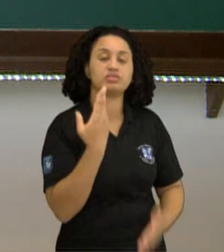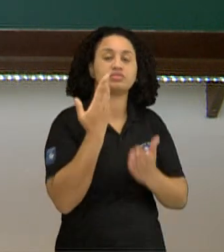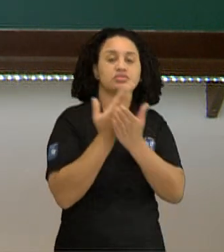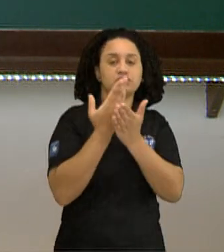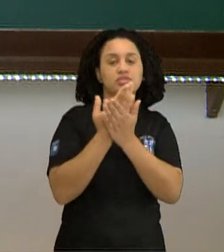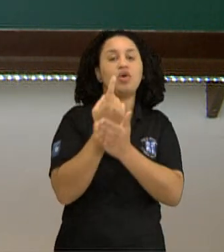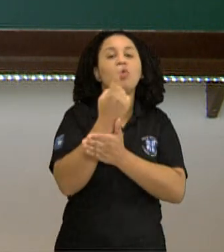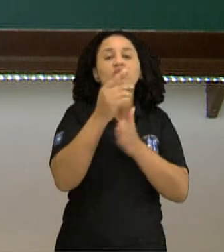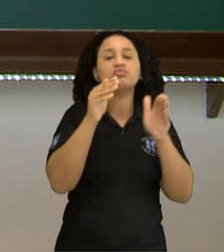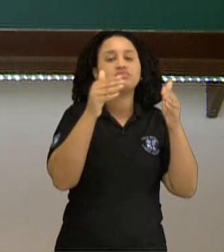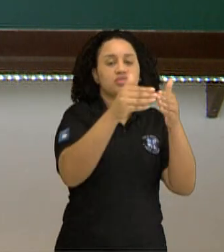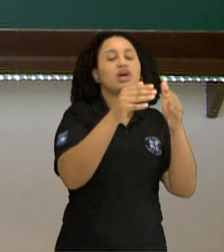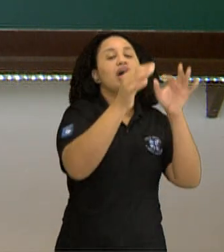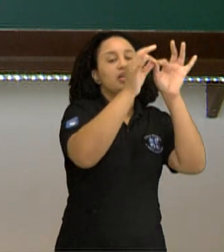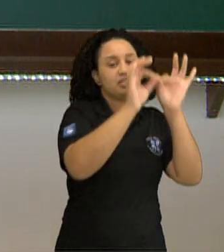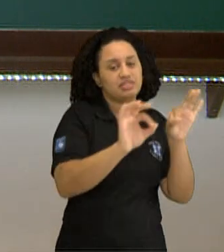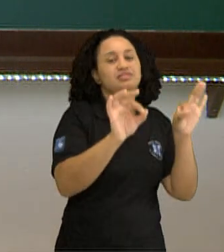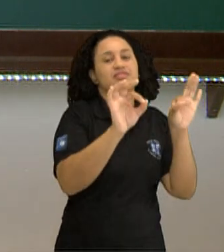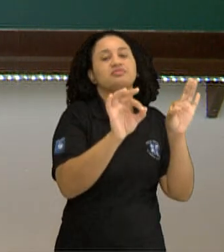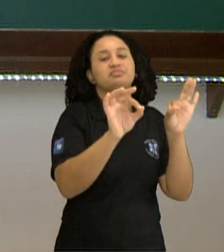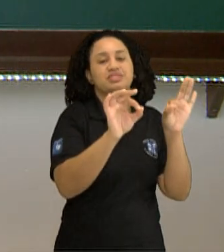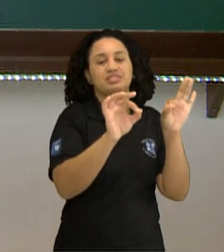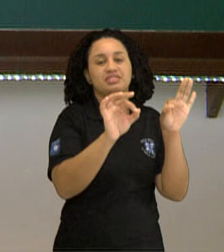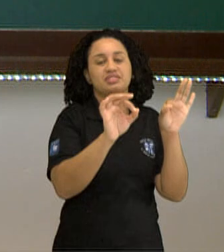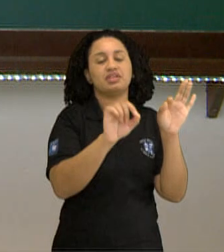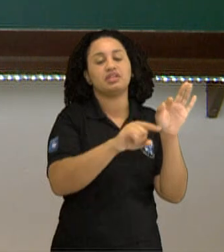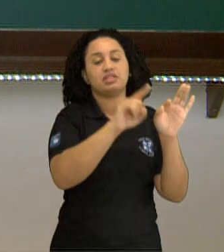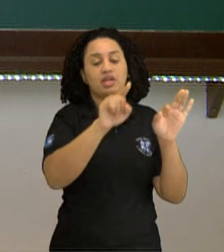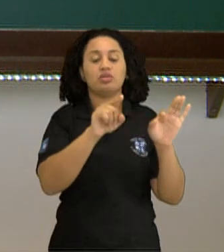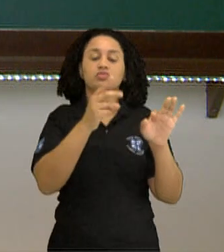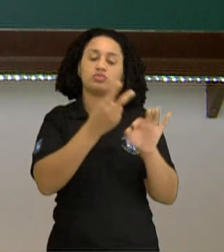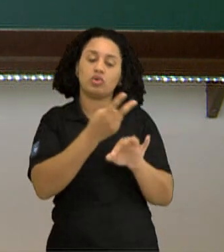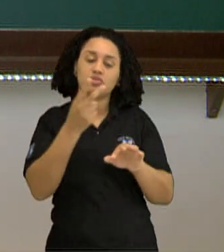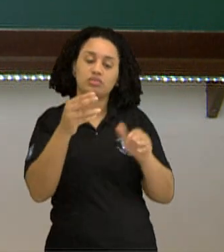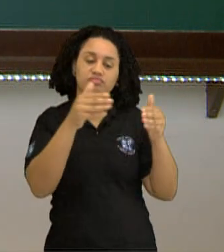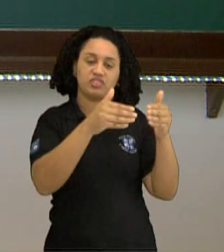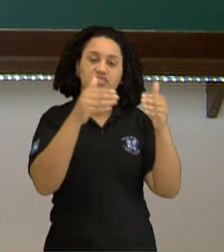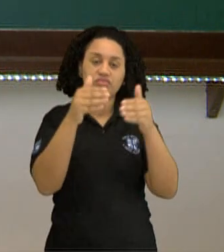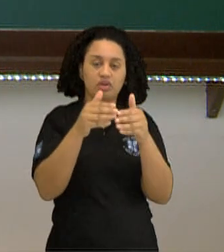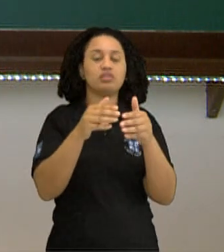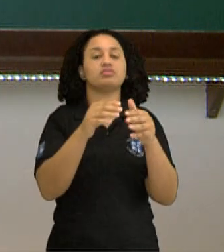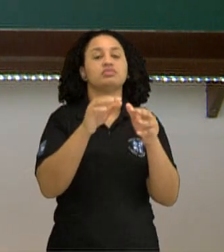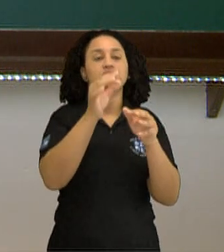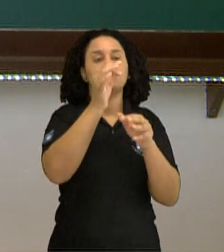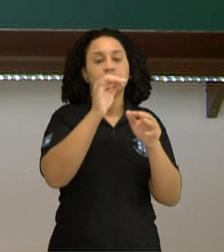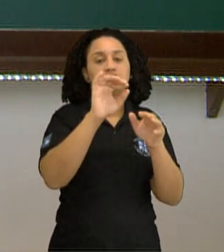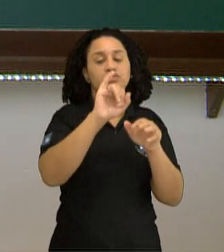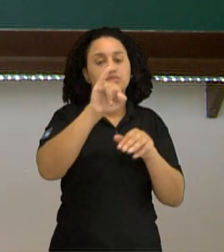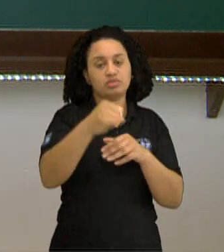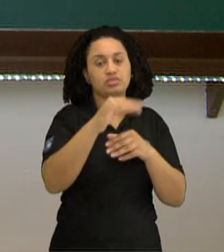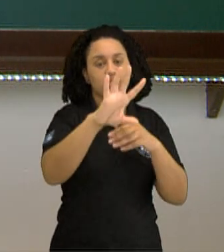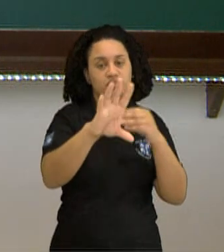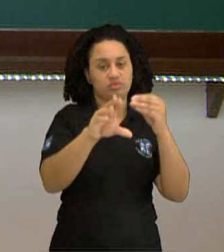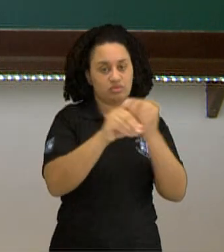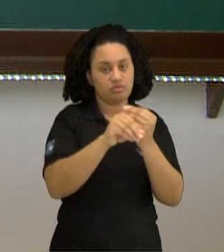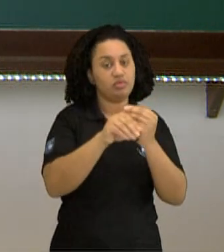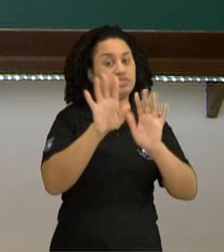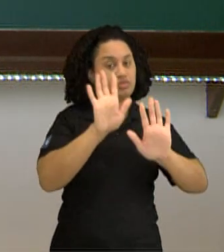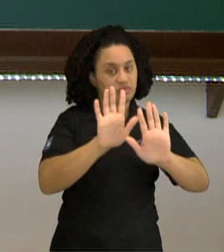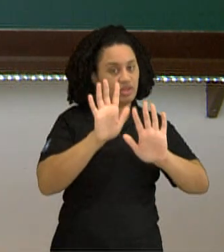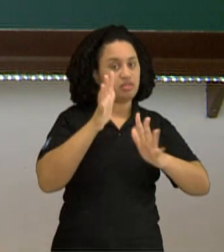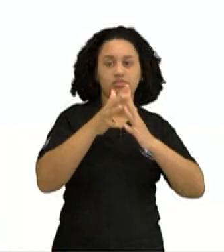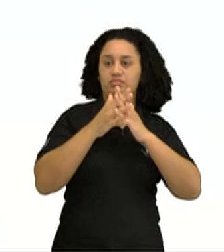núcleo. Apesar de ser plural, um núcleo, sujeito simples. 2 núcleos, sujeito composto. Não